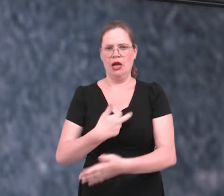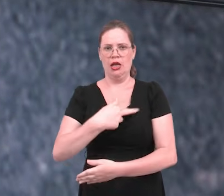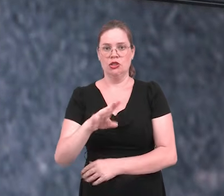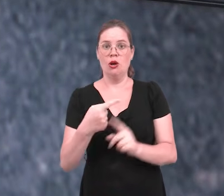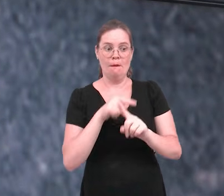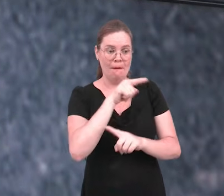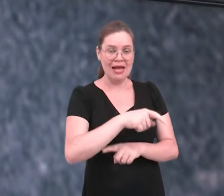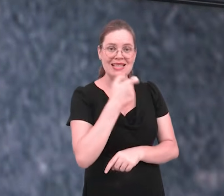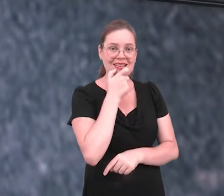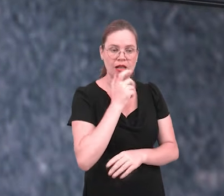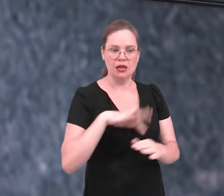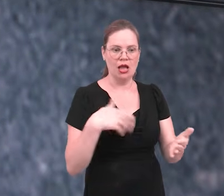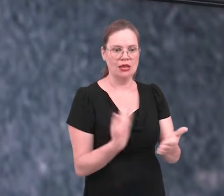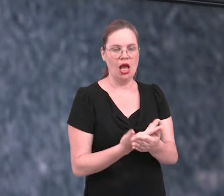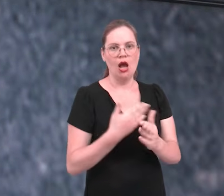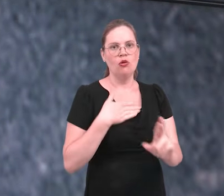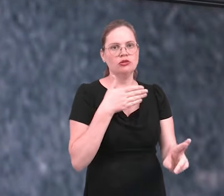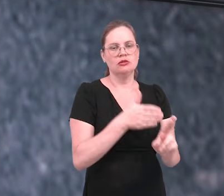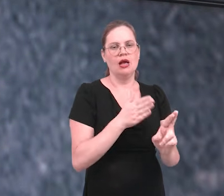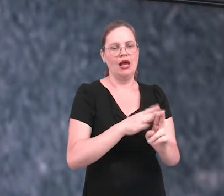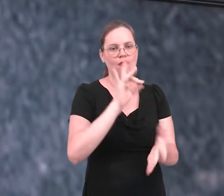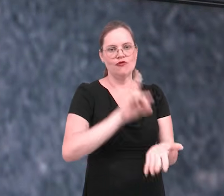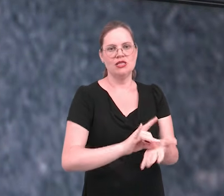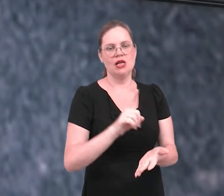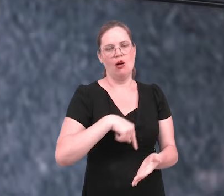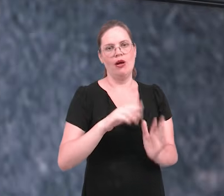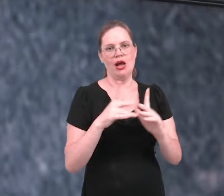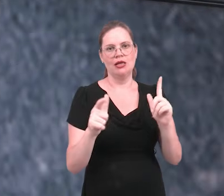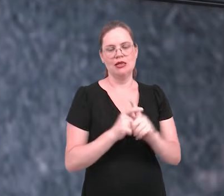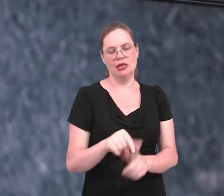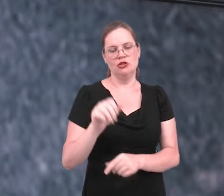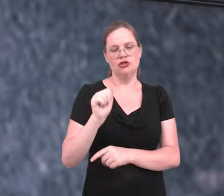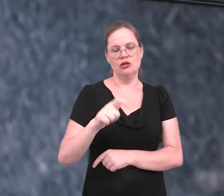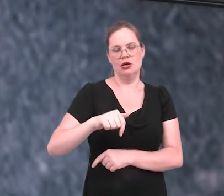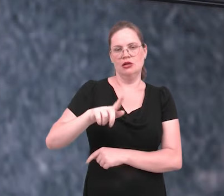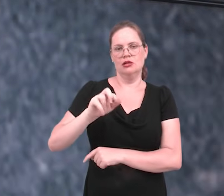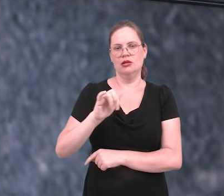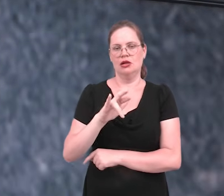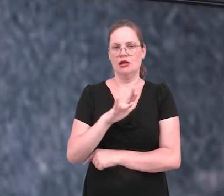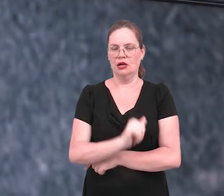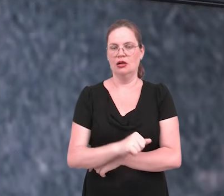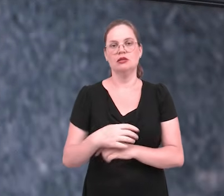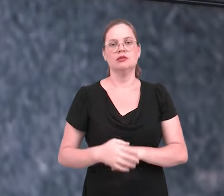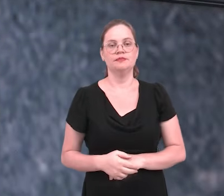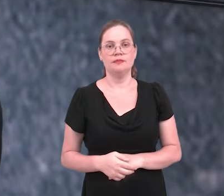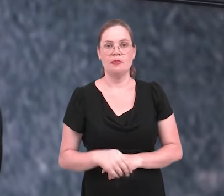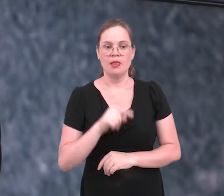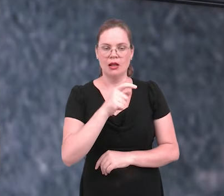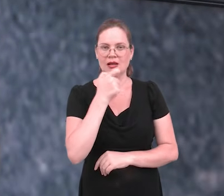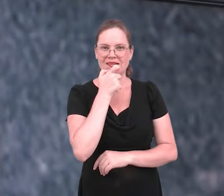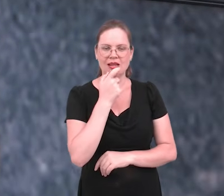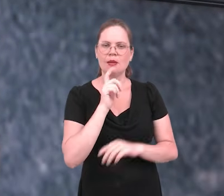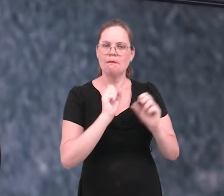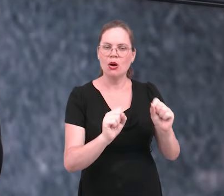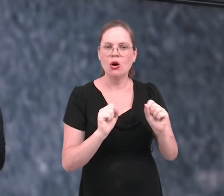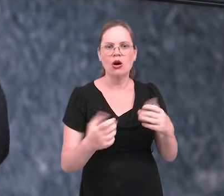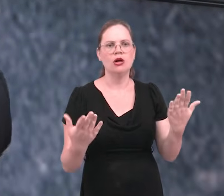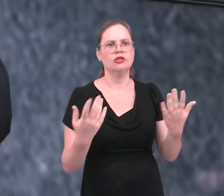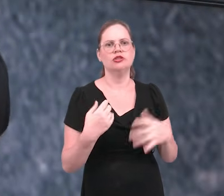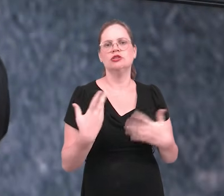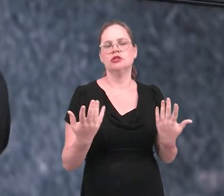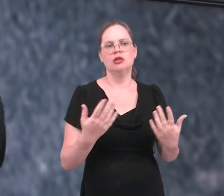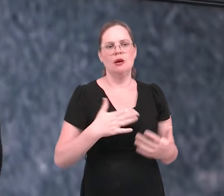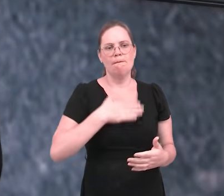Igreja Anglicana até hoje é a igreja oficial da Inglaterra. Embora haja ampla liberdade religiosa, na Inglaterra as pessoas podem ser